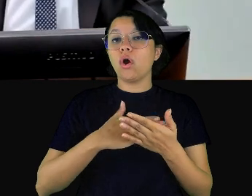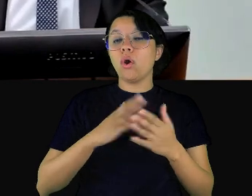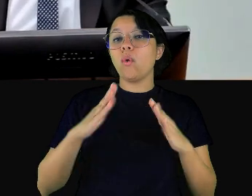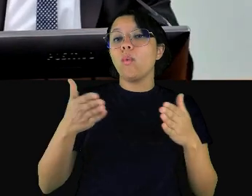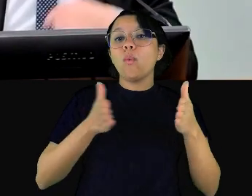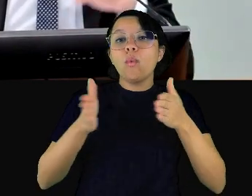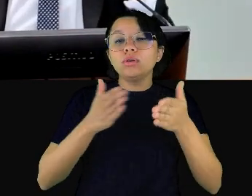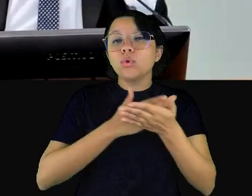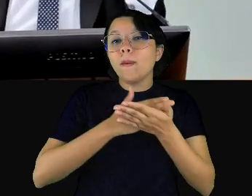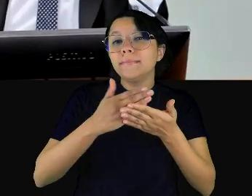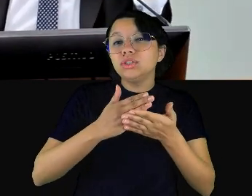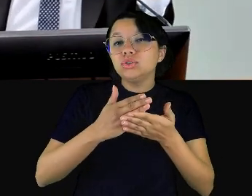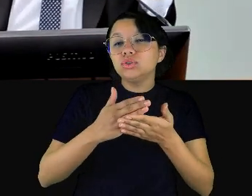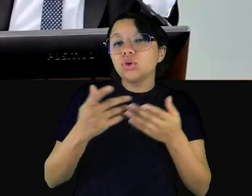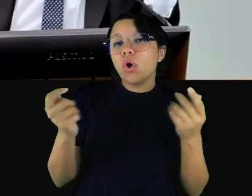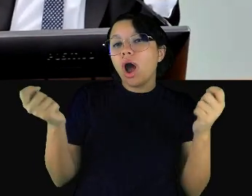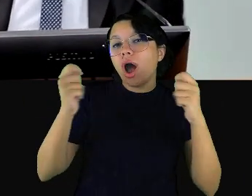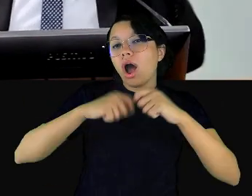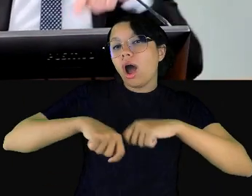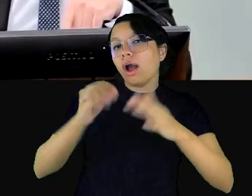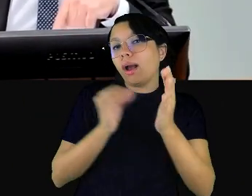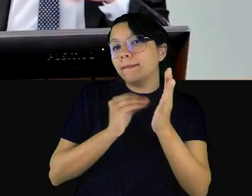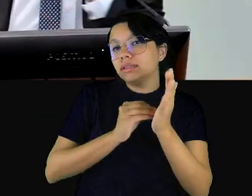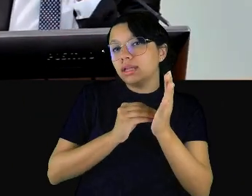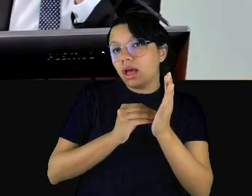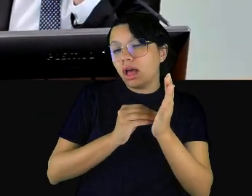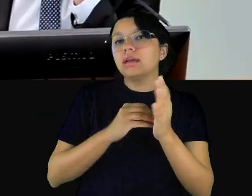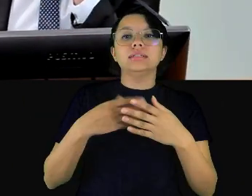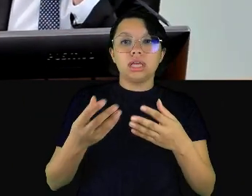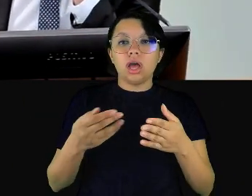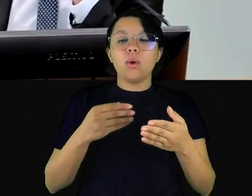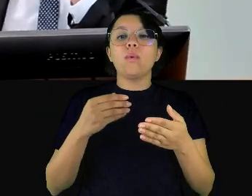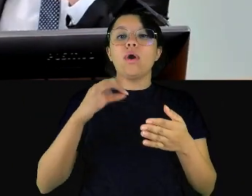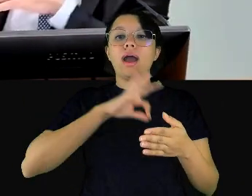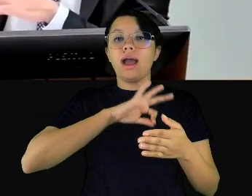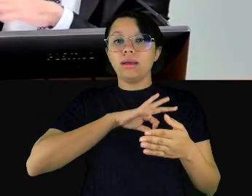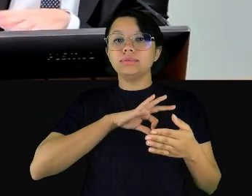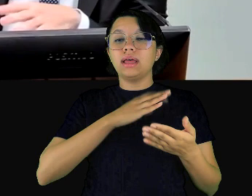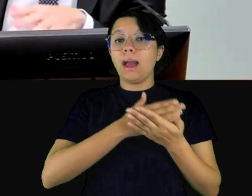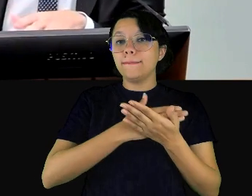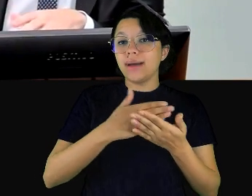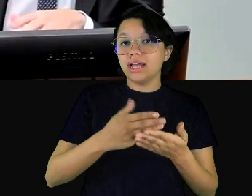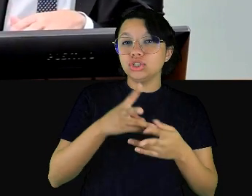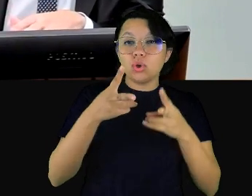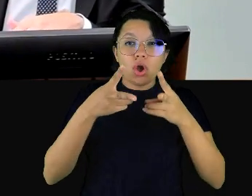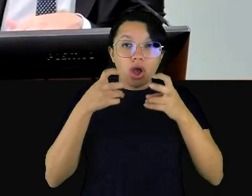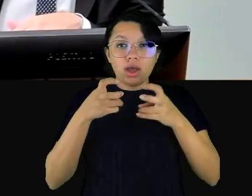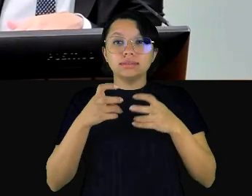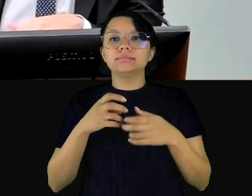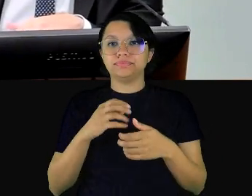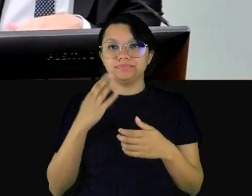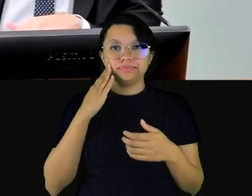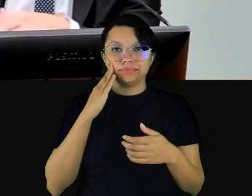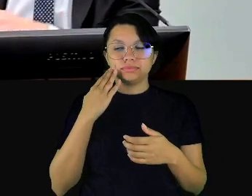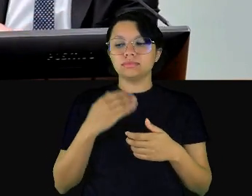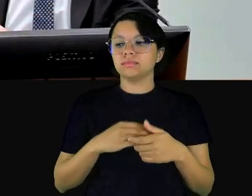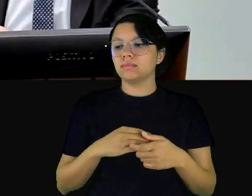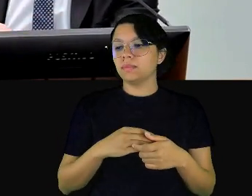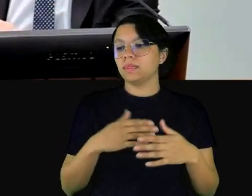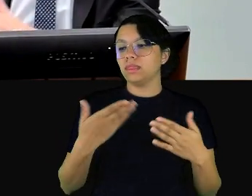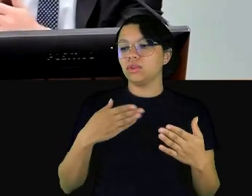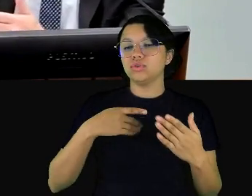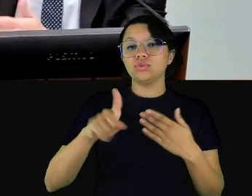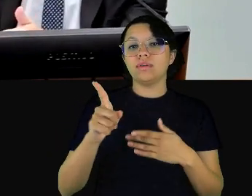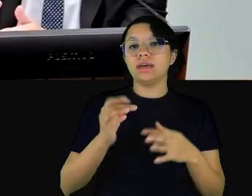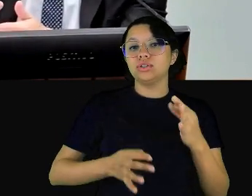faz com que a incapacidade seja reconhecida antes da dispensa. E aqui vira um imbróglio nosso lá quando a gente vai na Justiça do